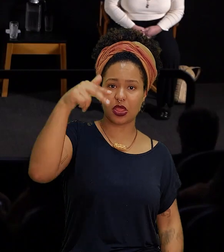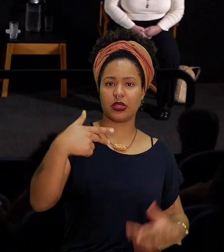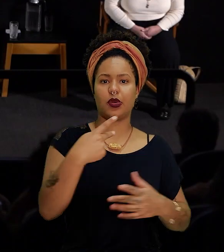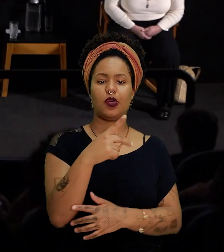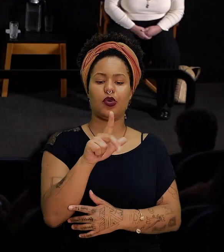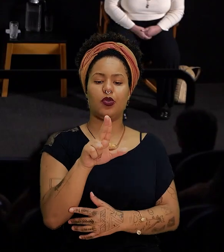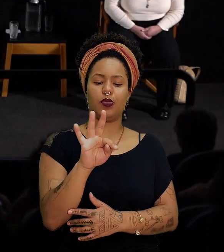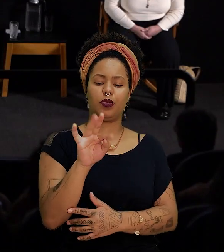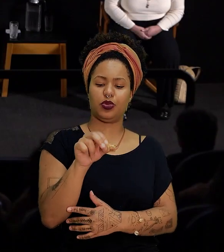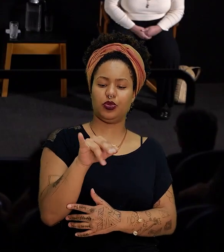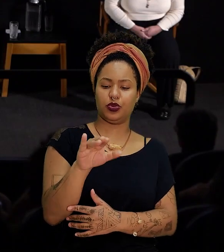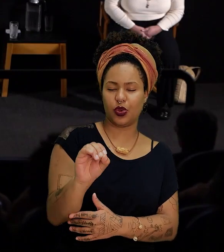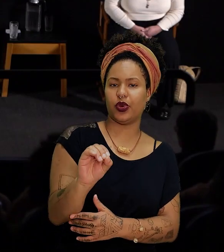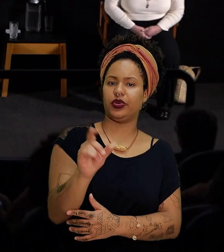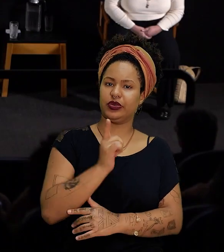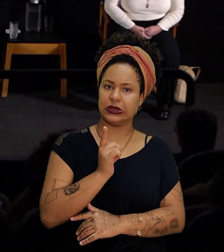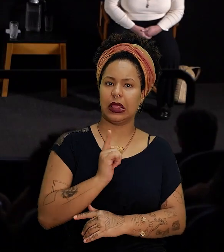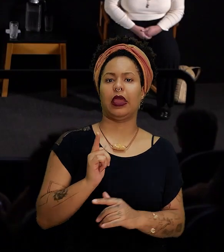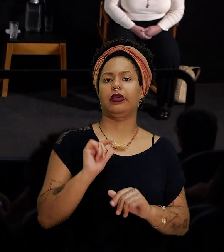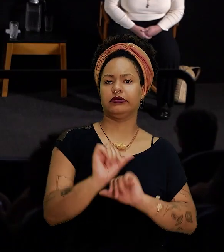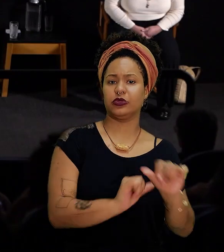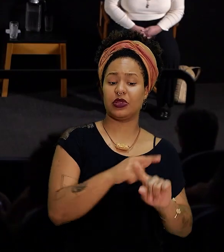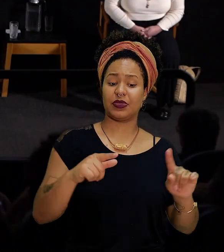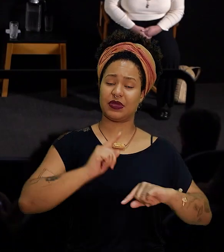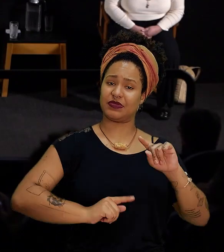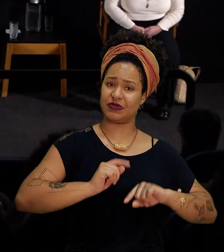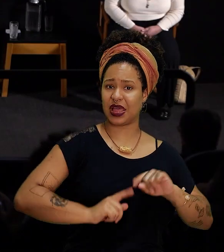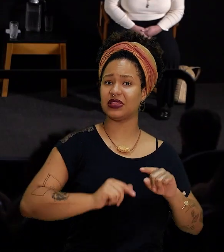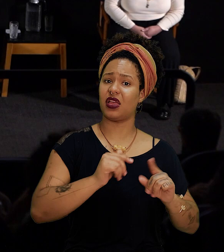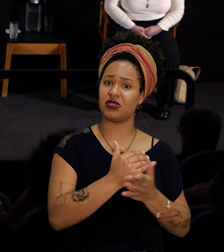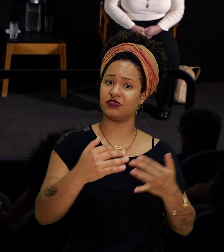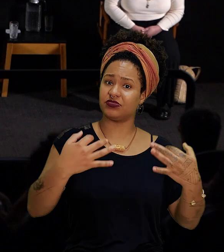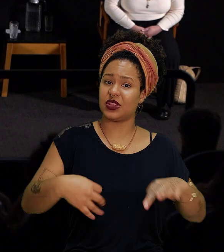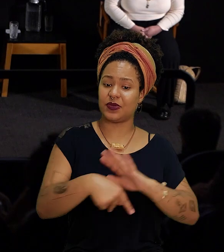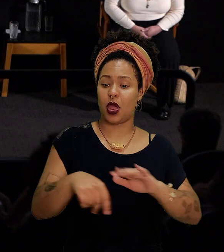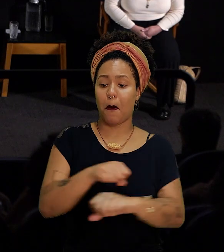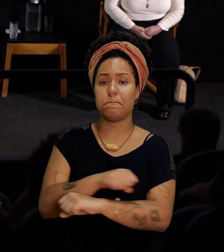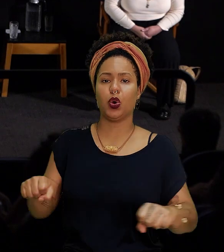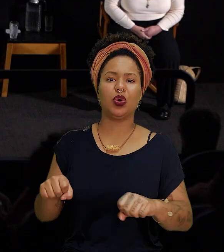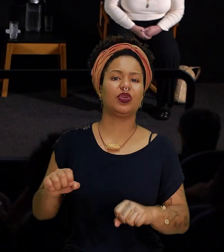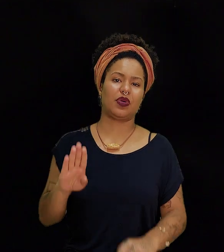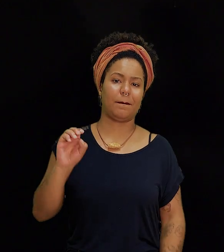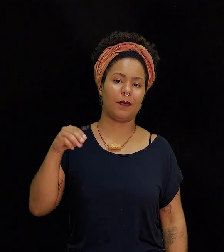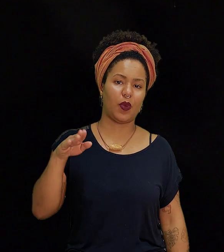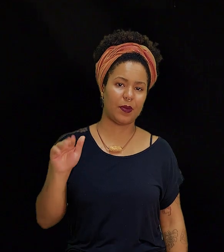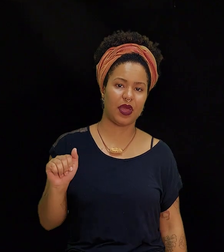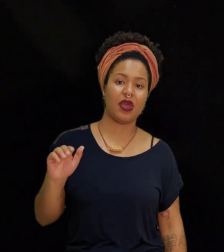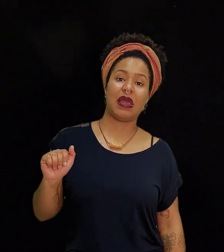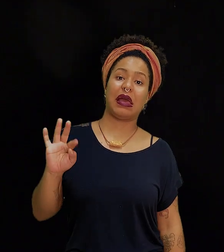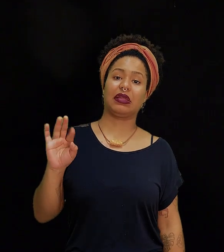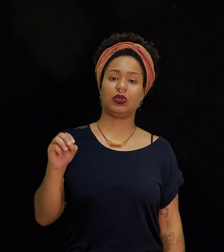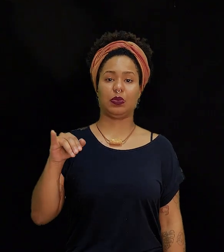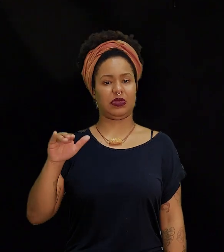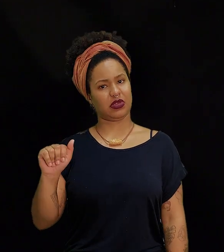o plutônio que sai da usina nuclear, etc., vai ser a matéria-prima para a bomba atômica. né? Então,